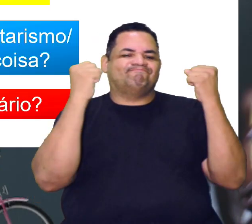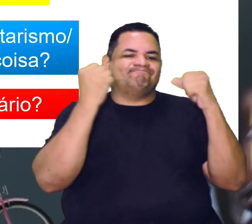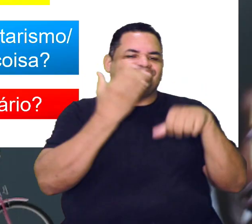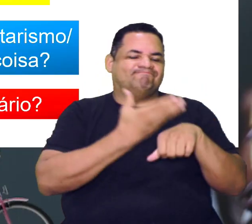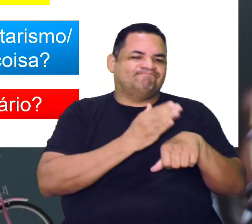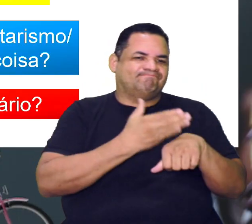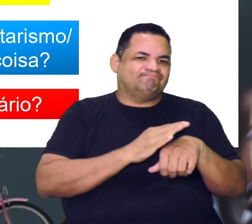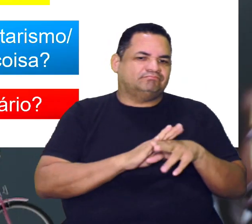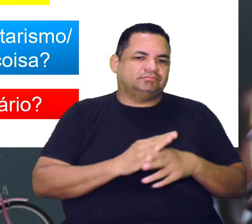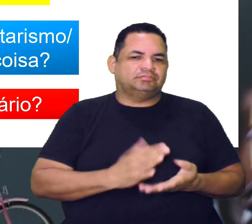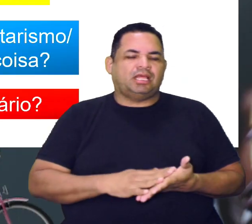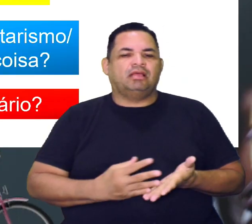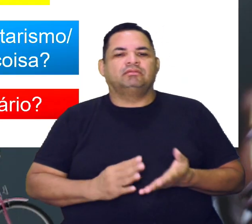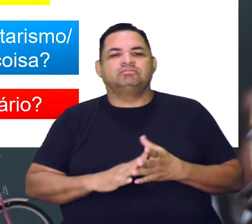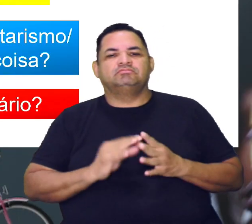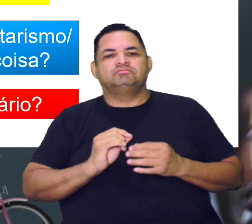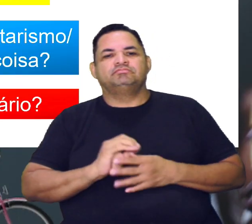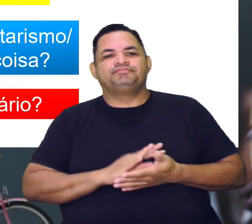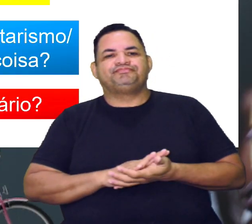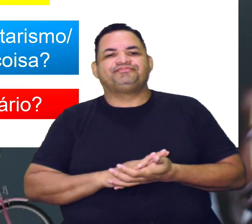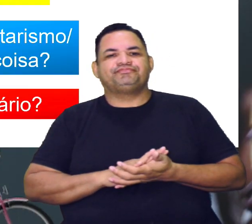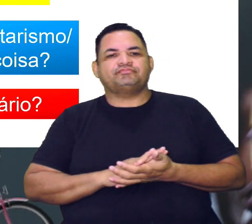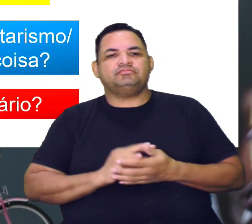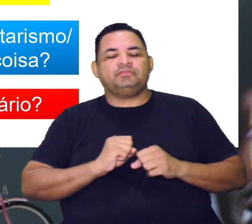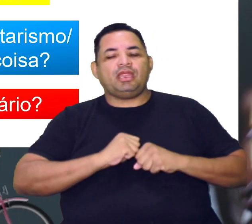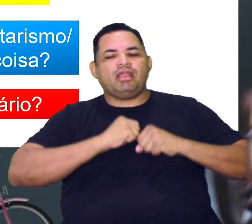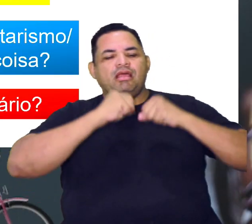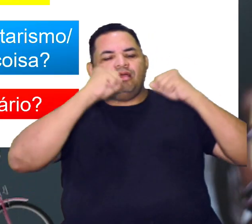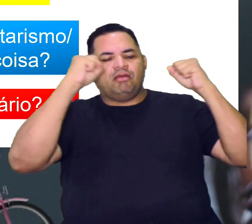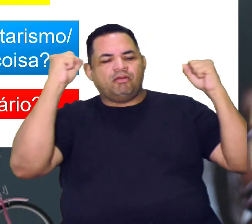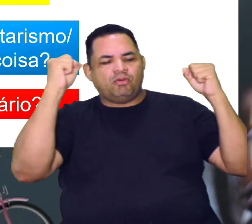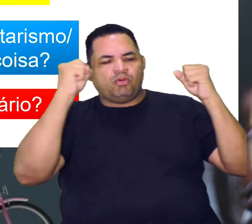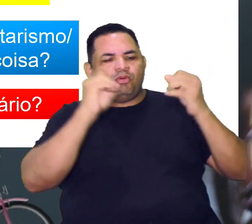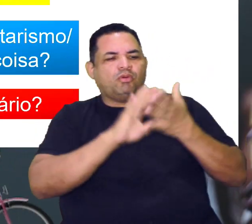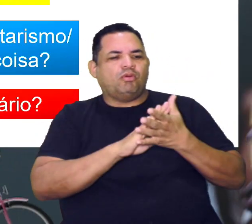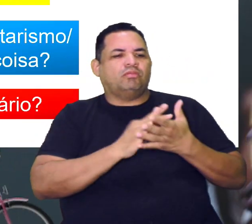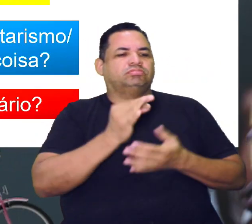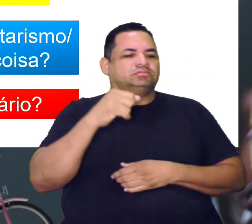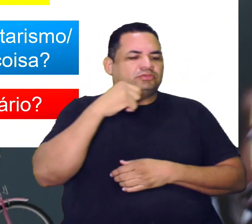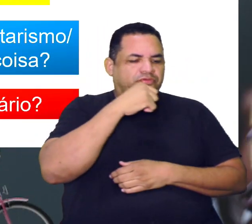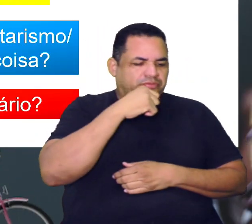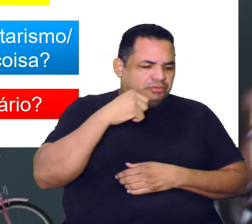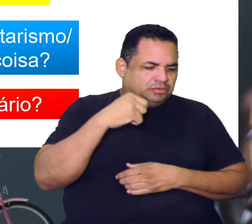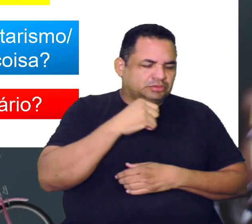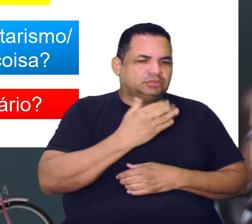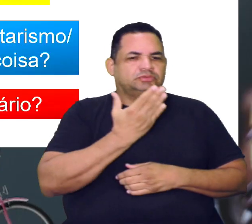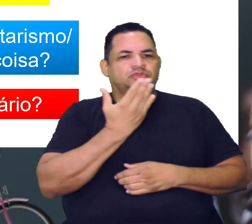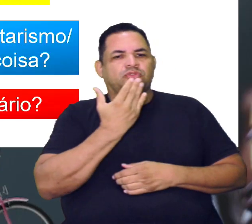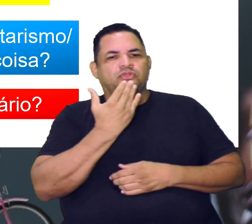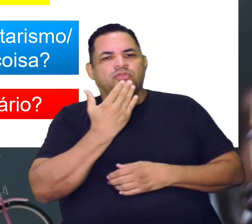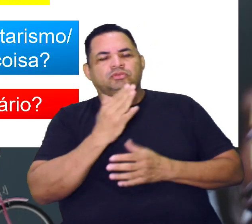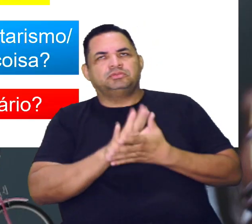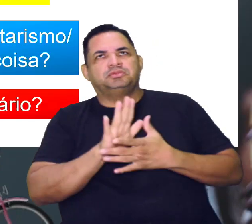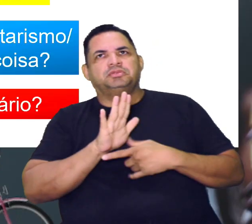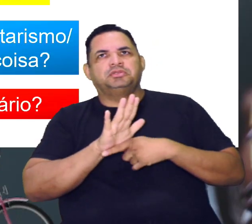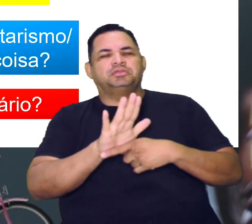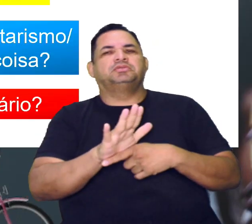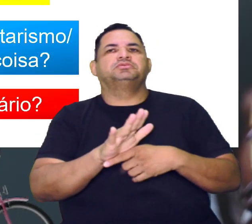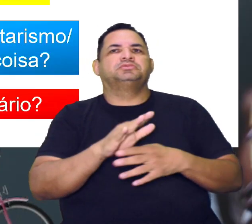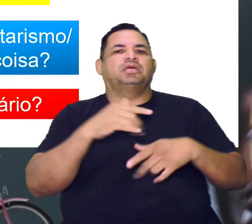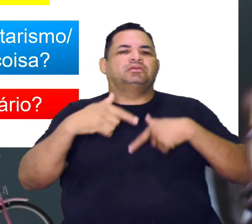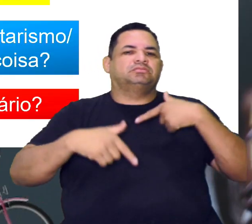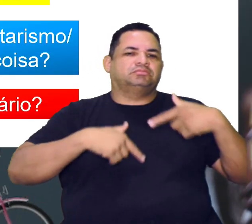meu banho, escovo meus dentes, faço a minha refeição e vou ajudar os meus familiares. Ou vou conduzir algum maquinário,